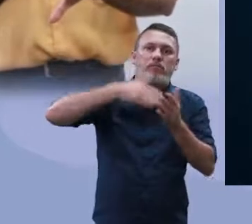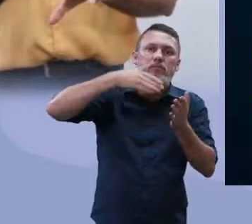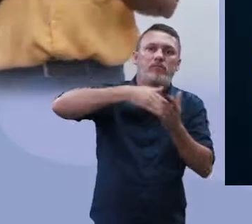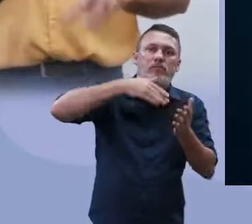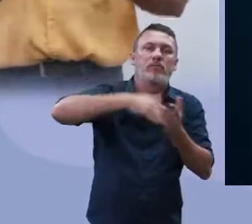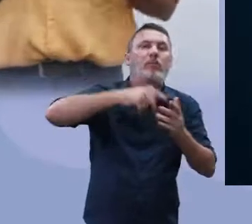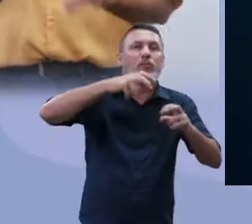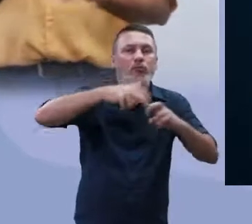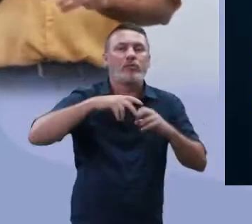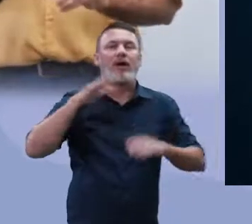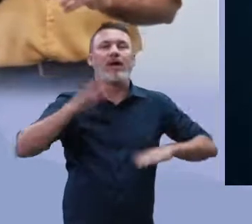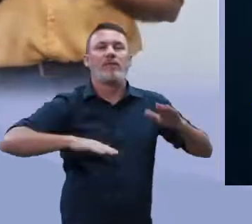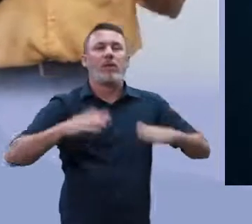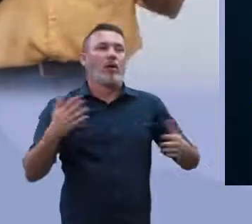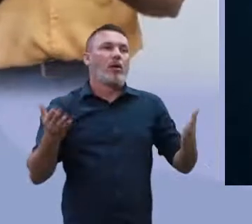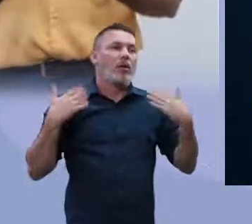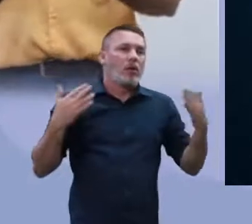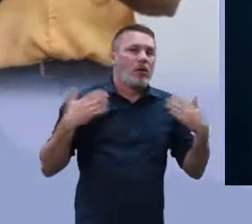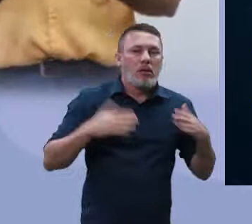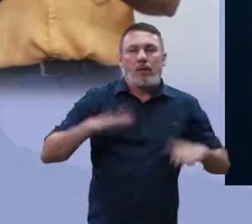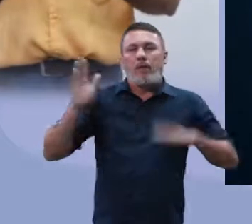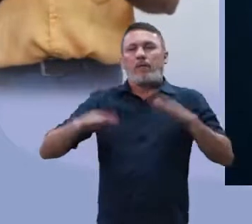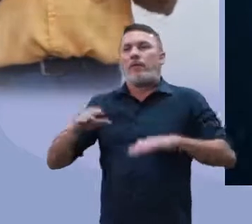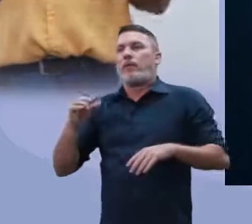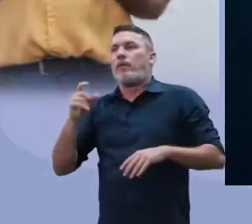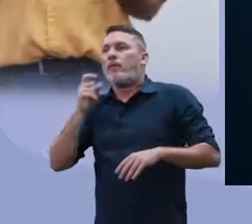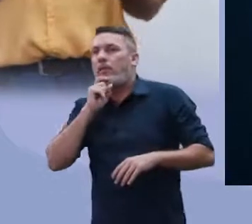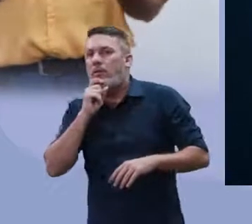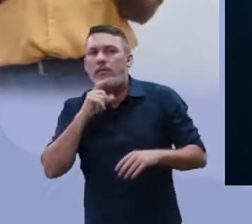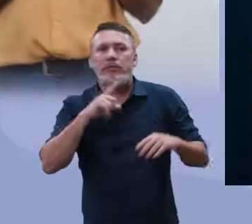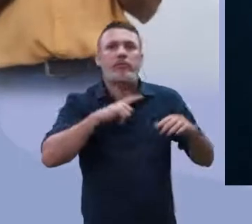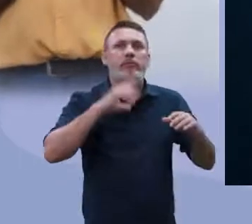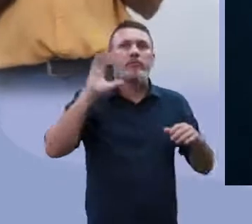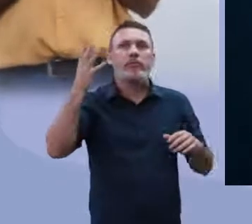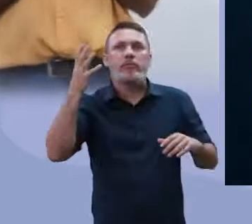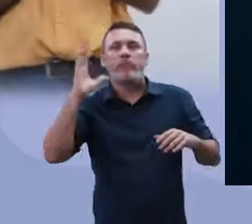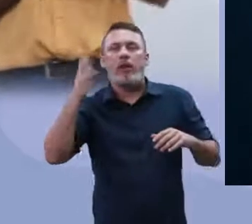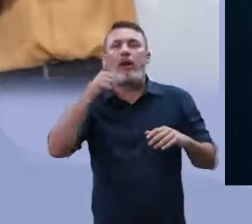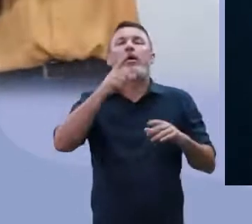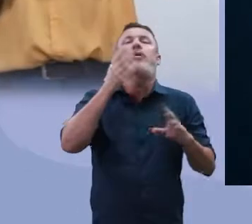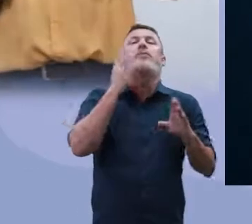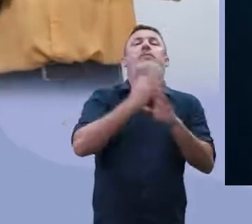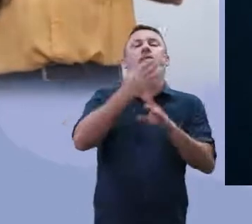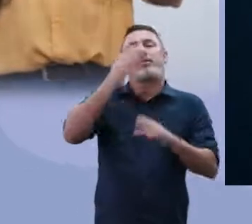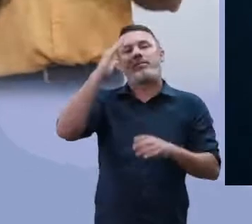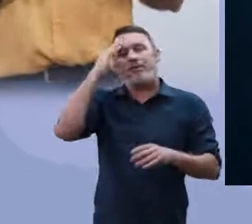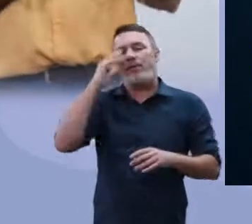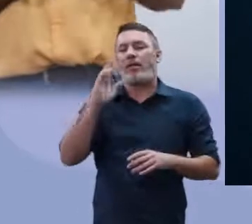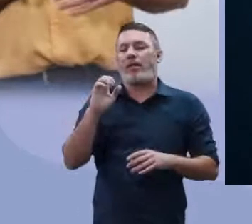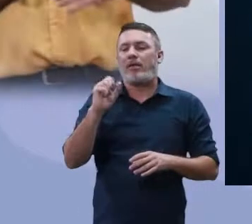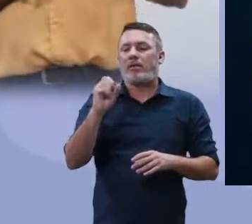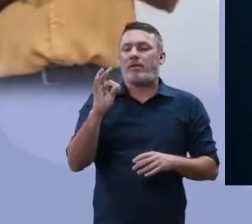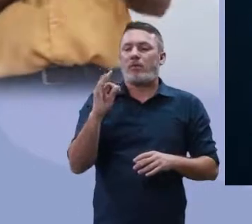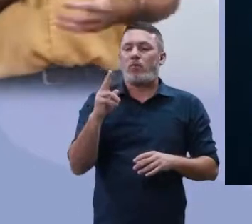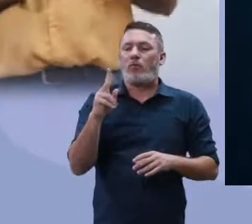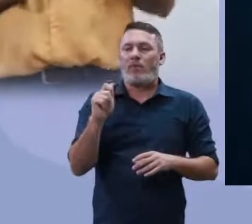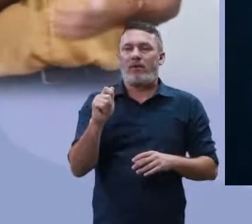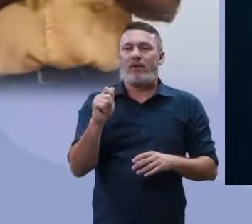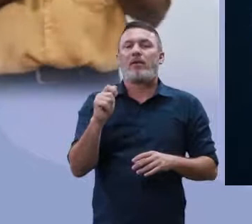temperatura. E aí, nesse contexto, você vai ter o quê? Você vai ter que o efeito estufa, ele acaba